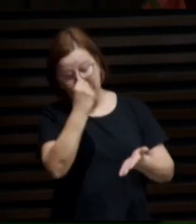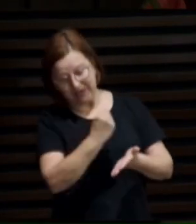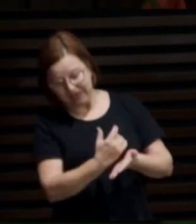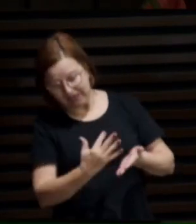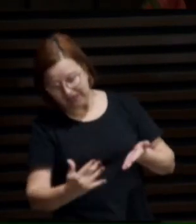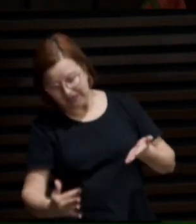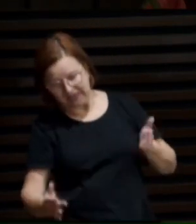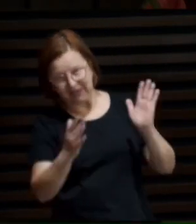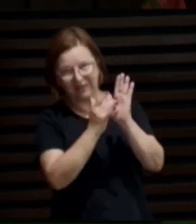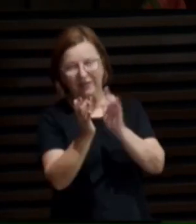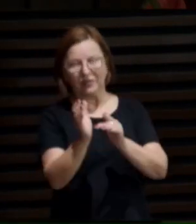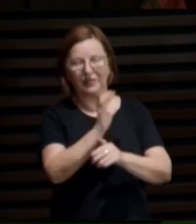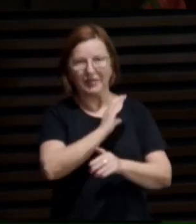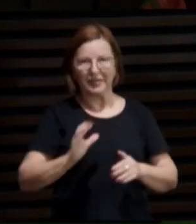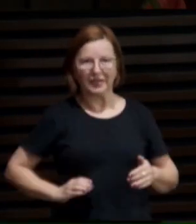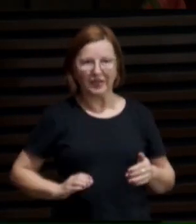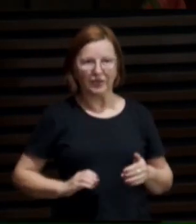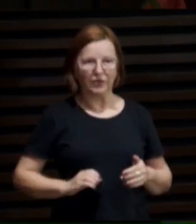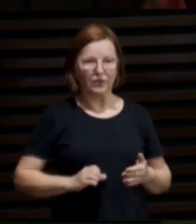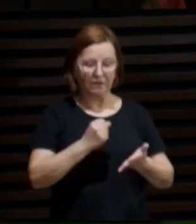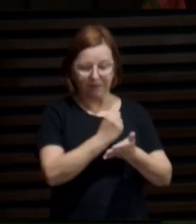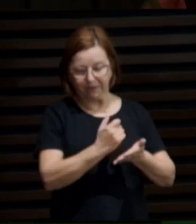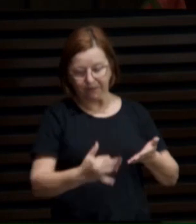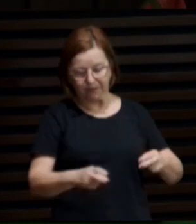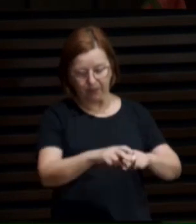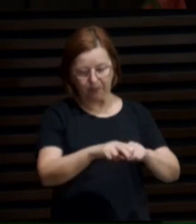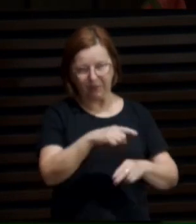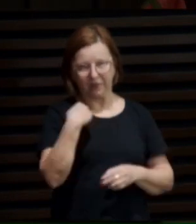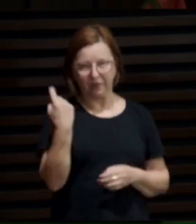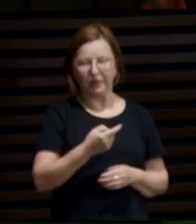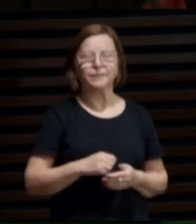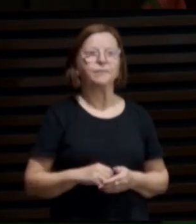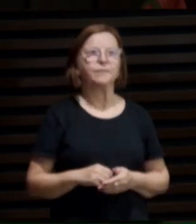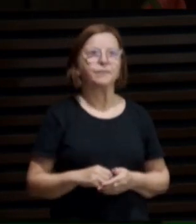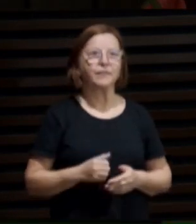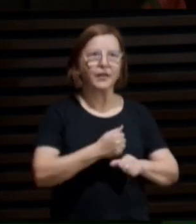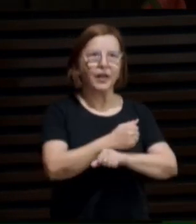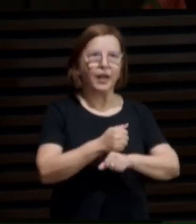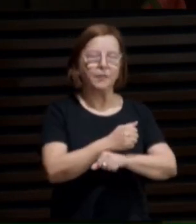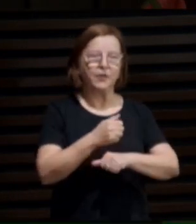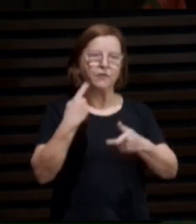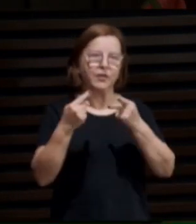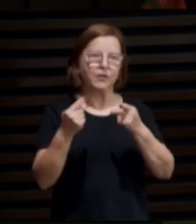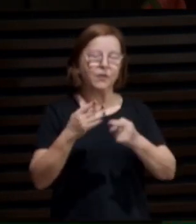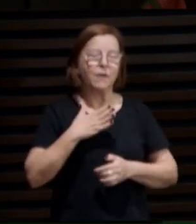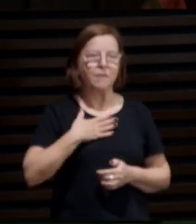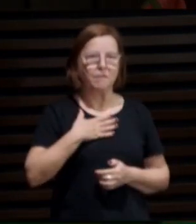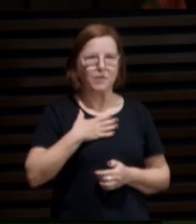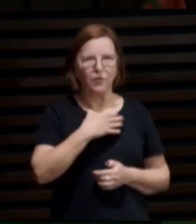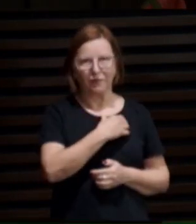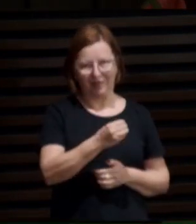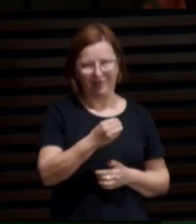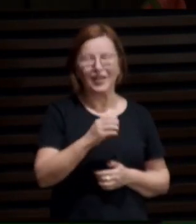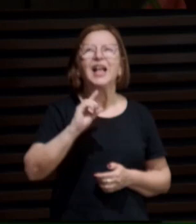nosso favor. Esse monte. Abraão, ele falou profeticamente quando disse: meu filho,